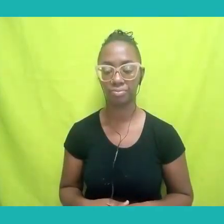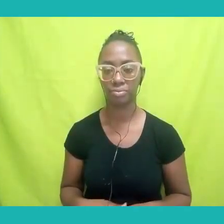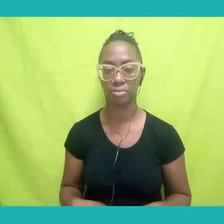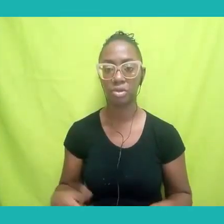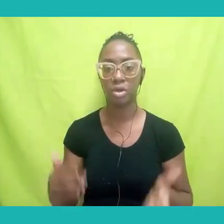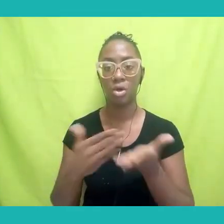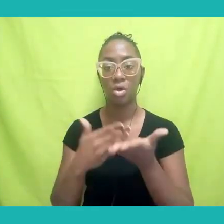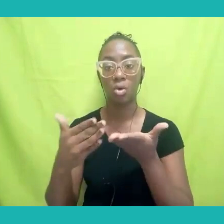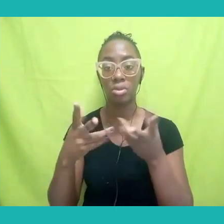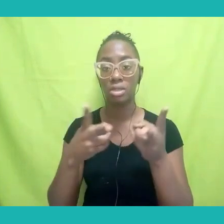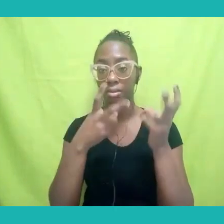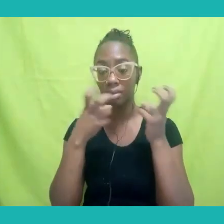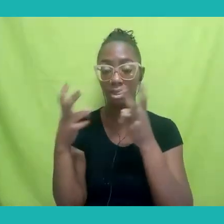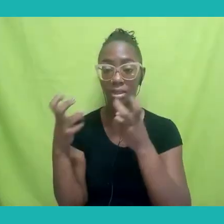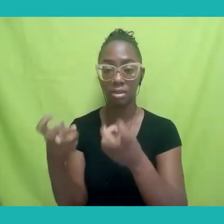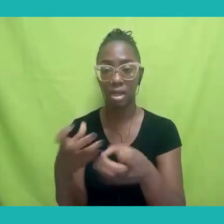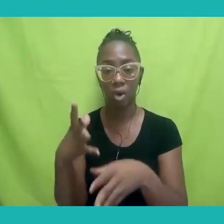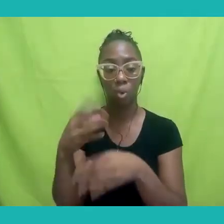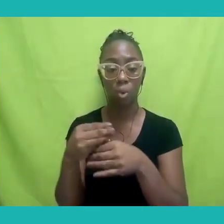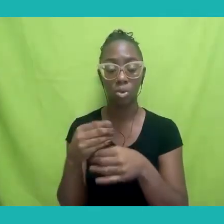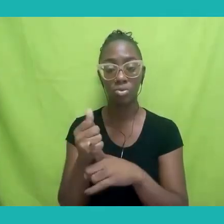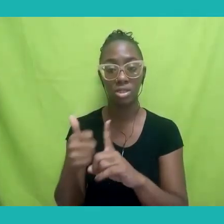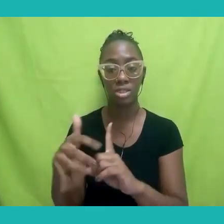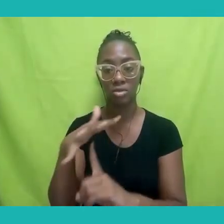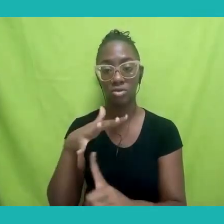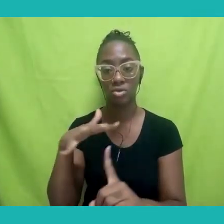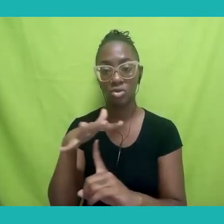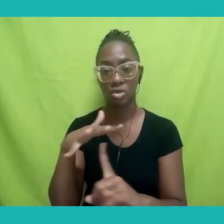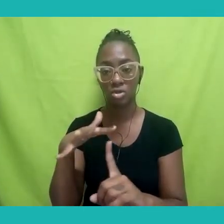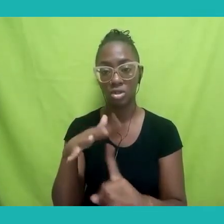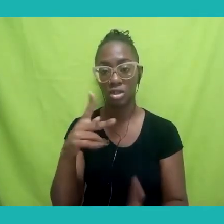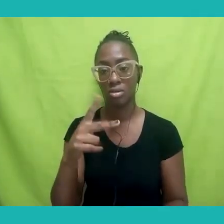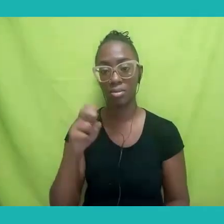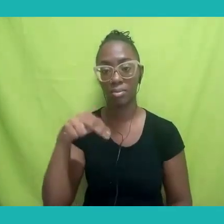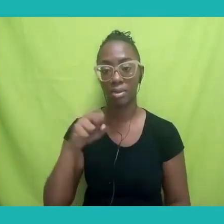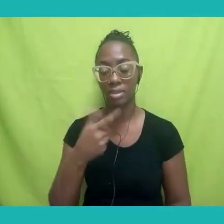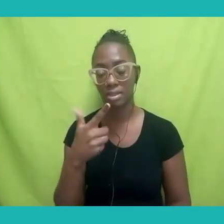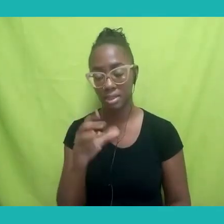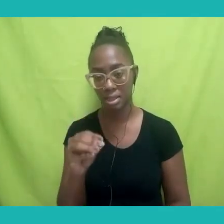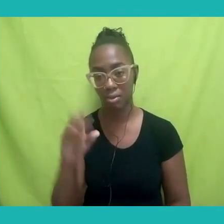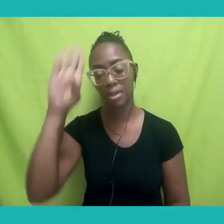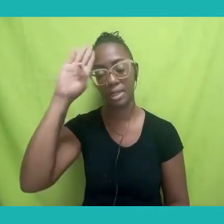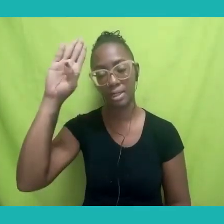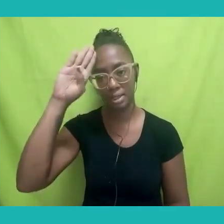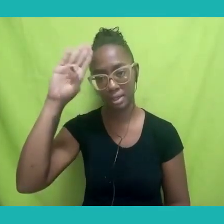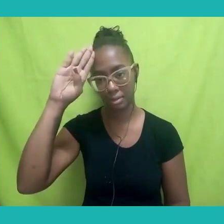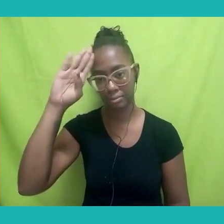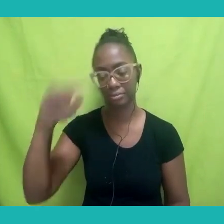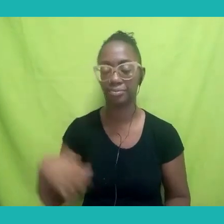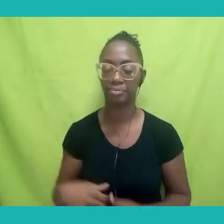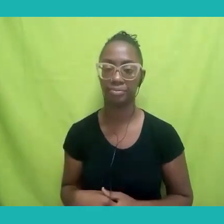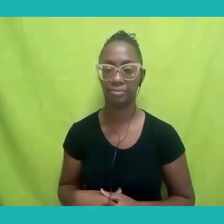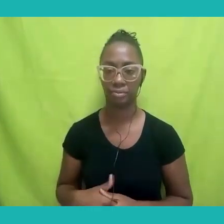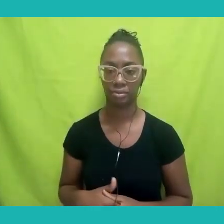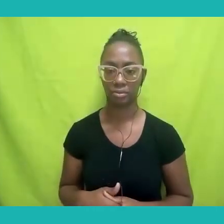ver as contribuições sociais para a pensão militar, né? A